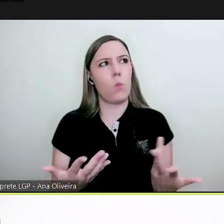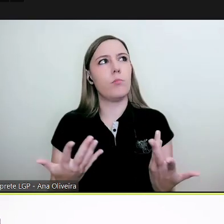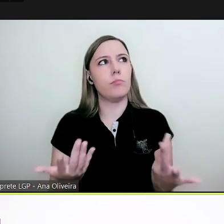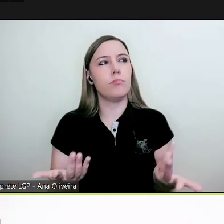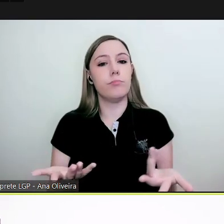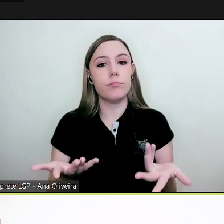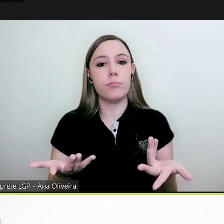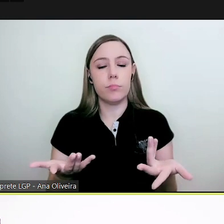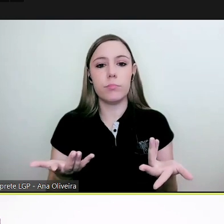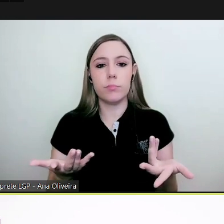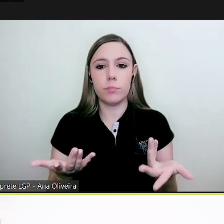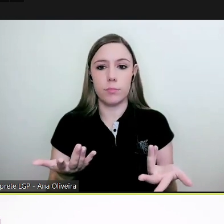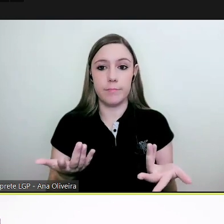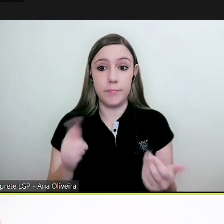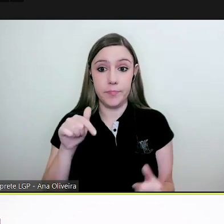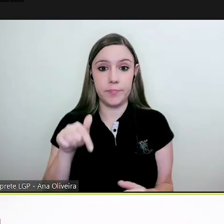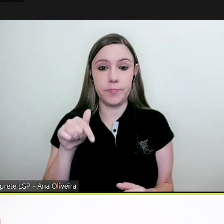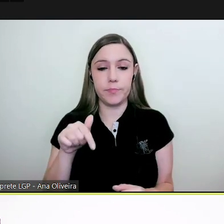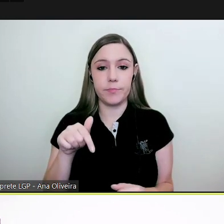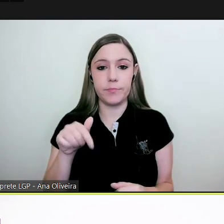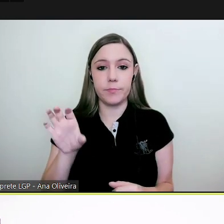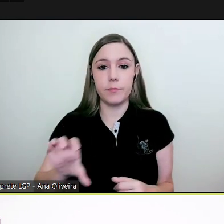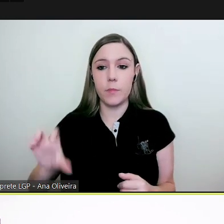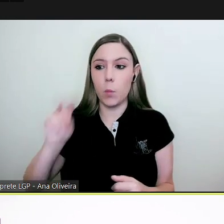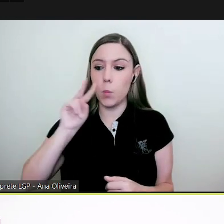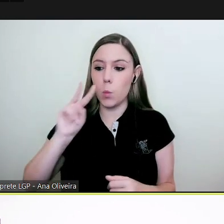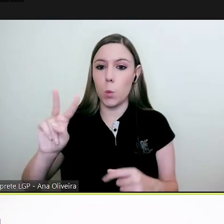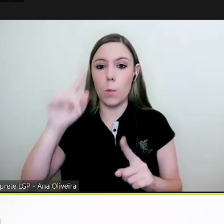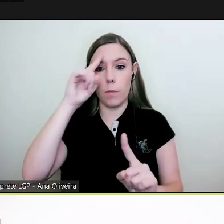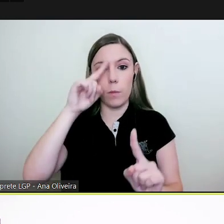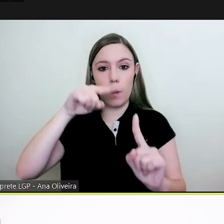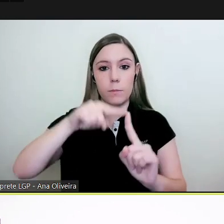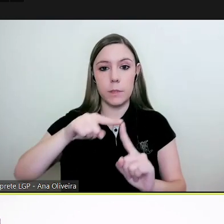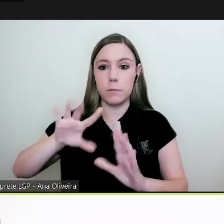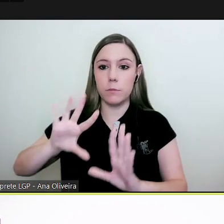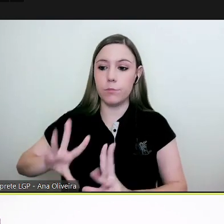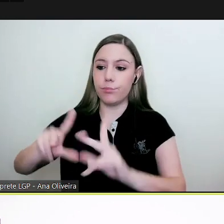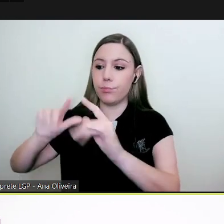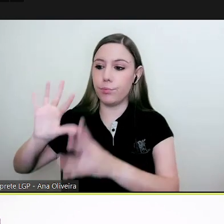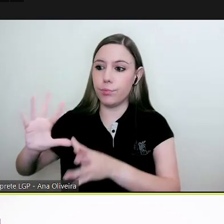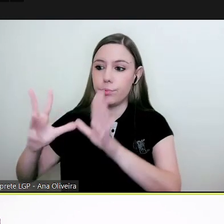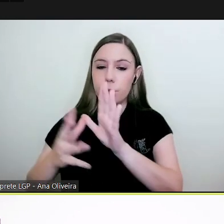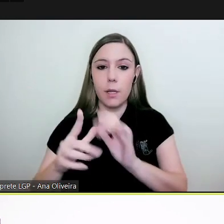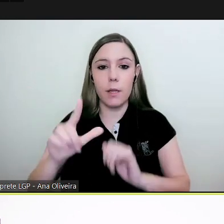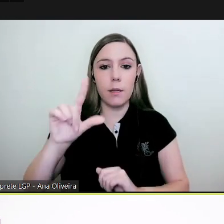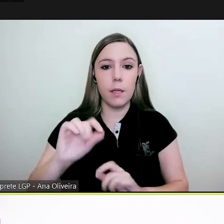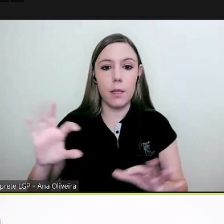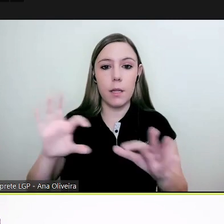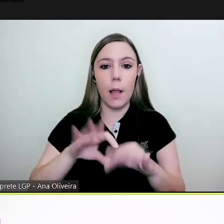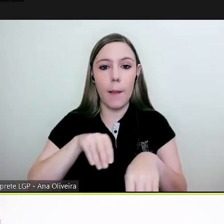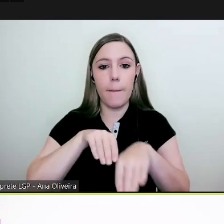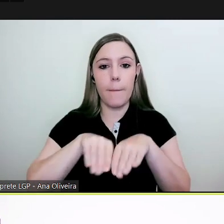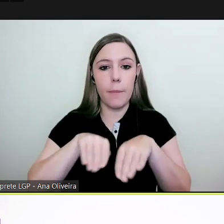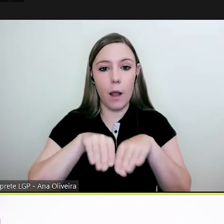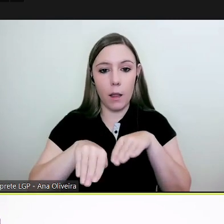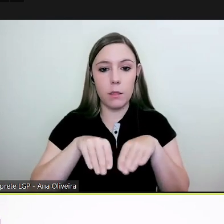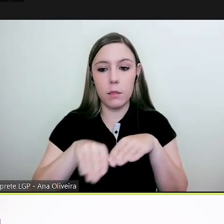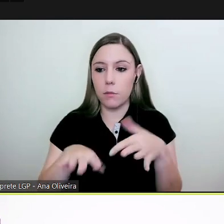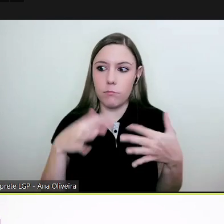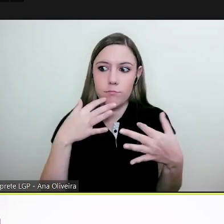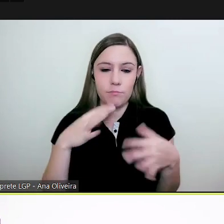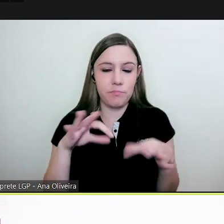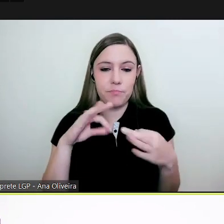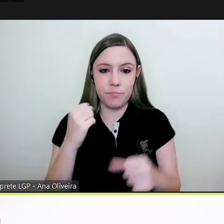que esta forma de olhar para objetivos de desenvolvimento sustentável e refleti-los na prática dita normal